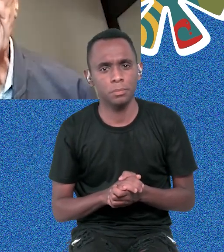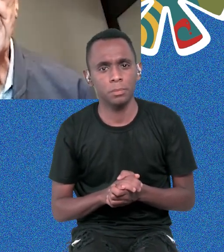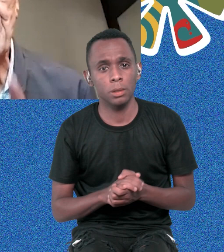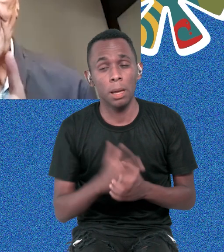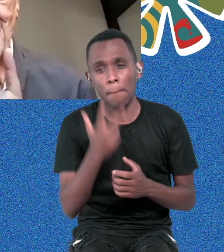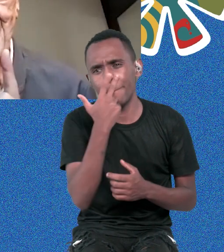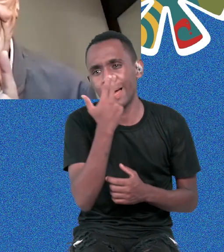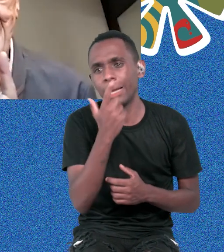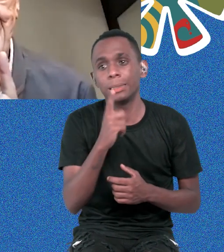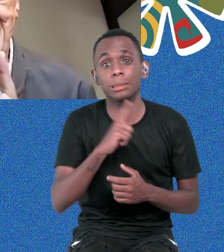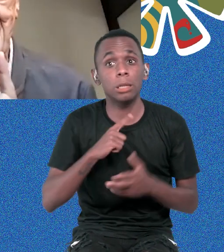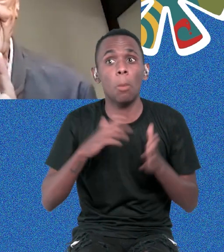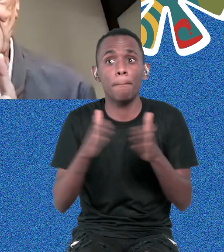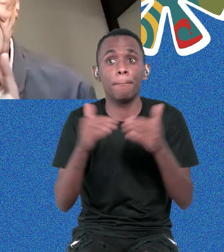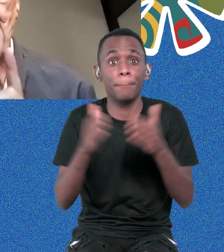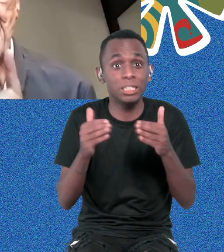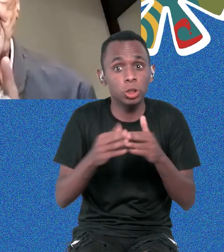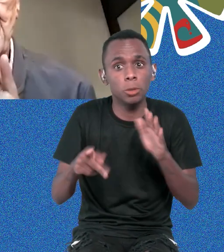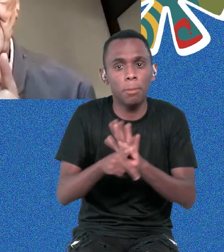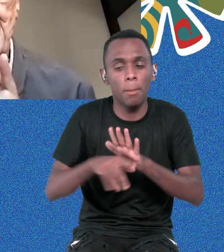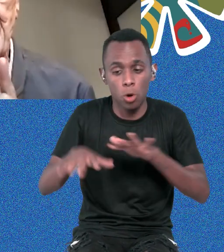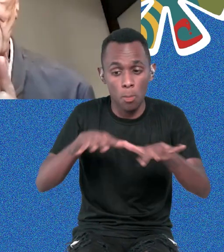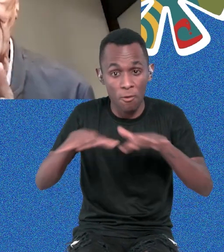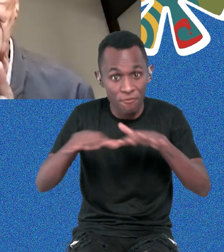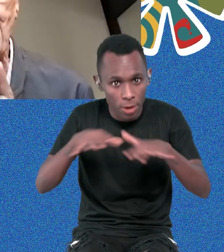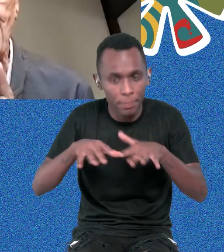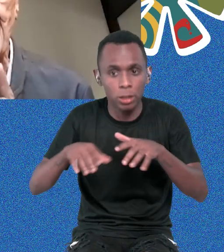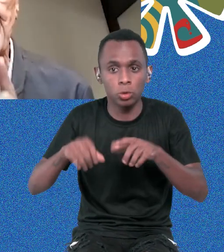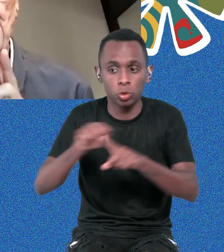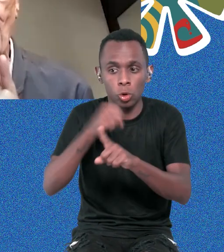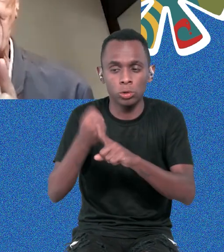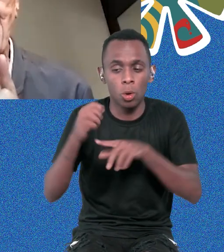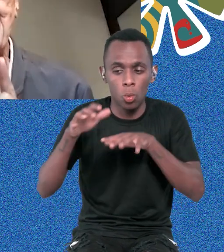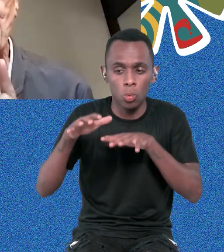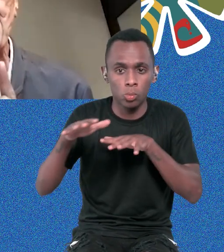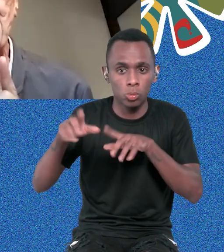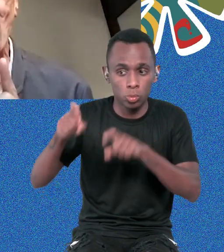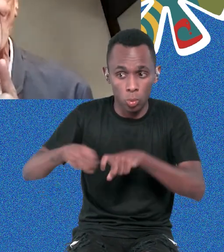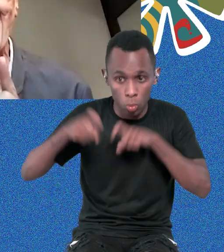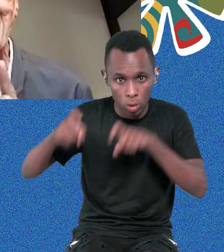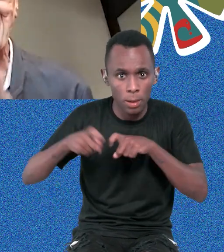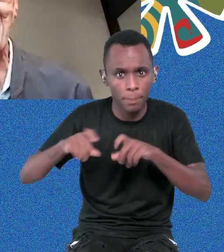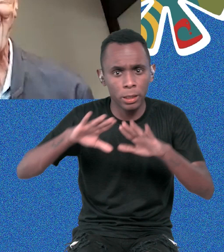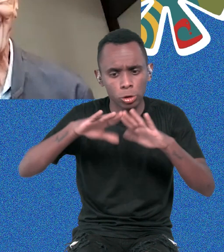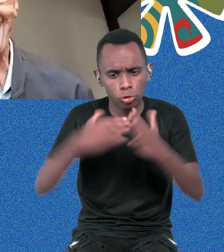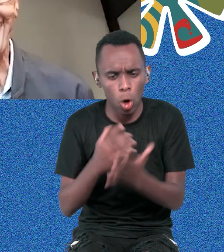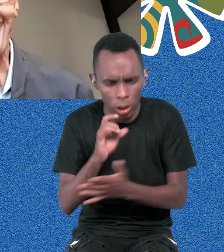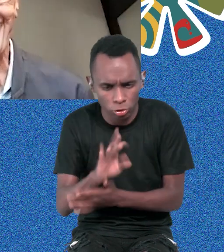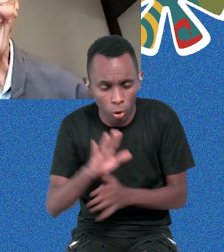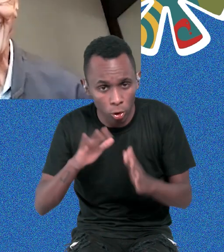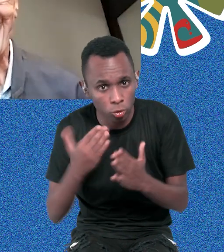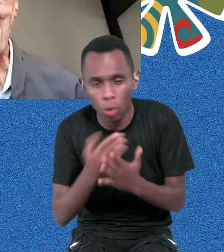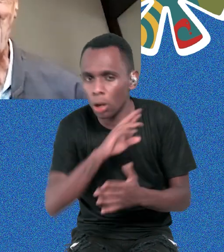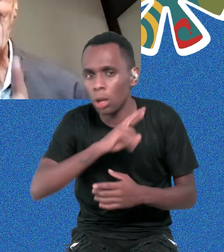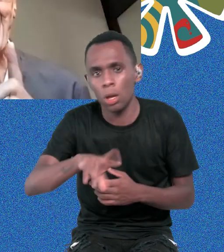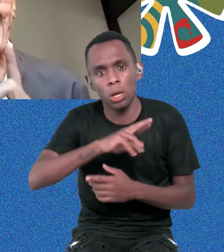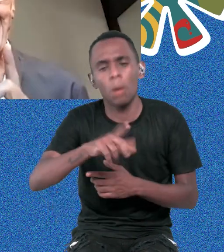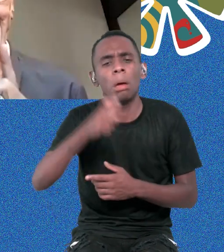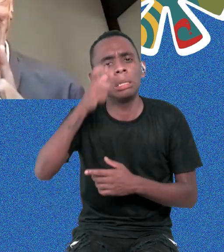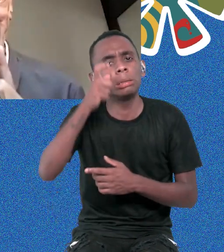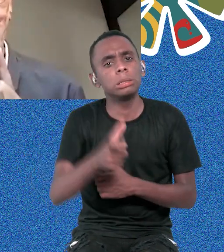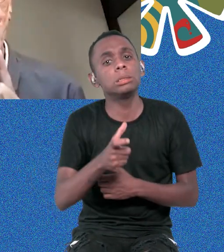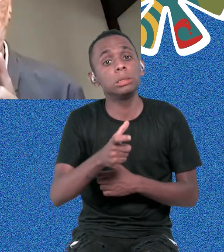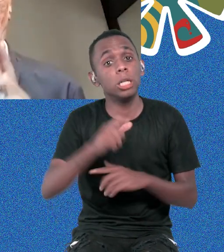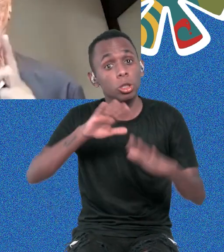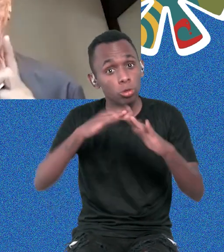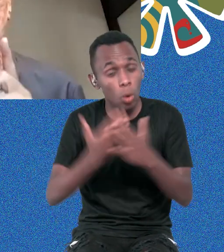há um grito que vem dos movimentos sociais do campo: escola é mais do que escola. É muito